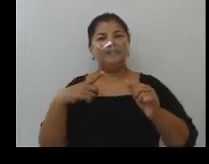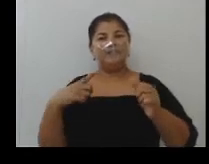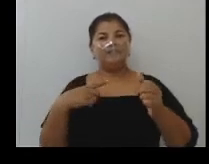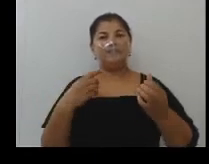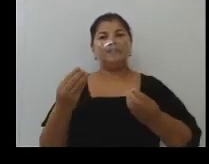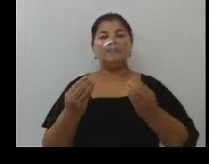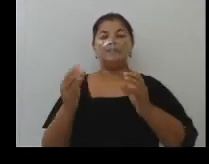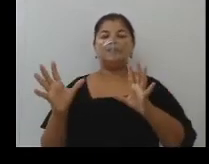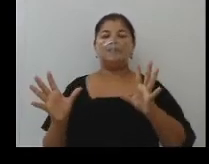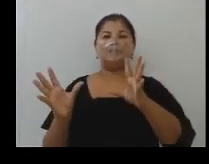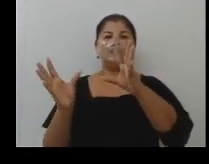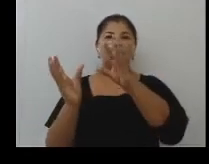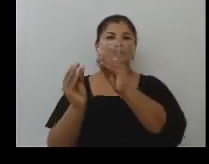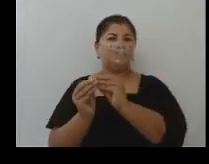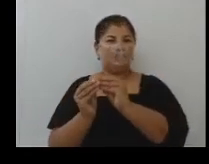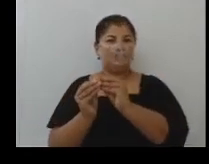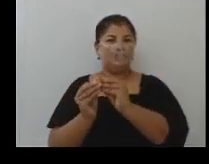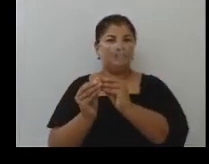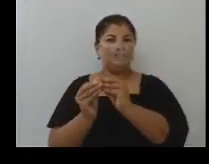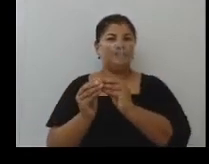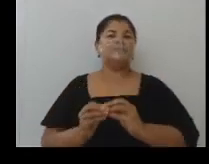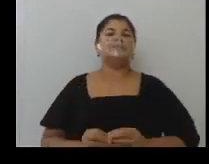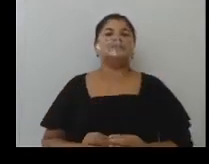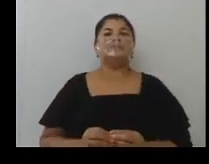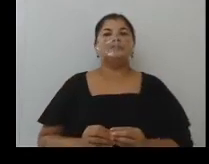como um resumo para o que vocês precisam.